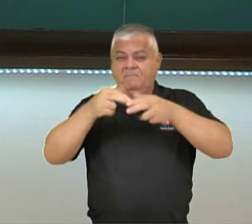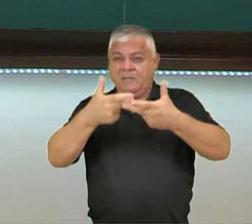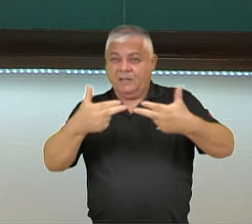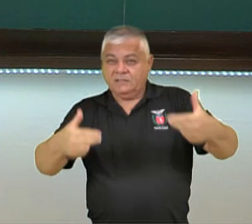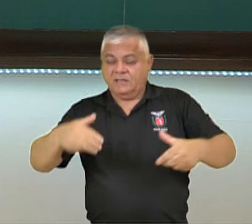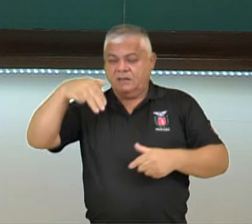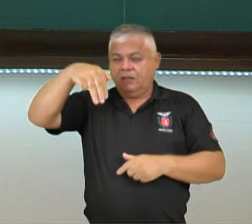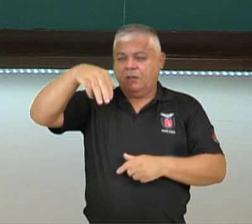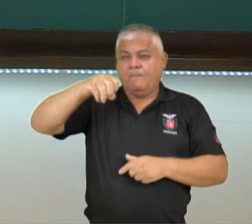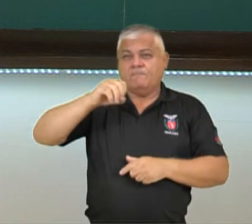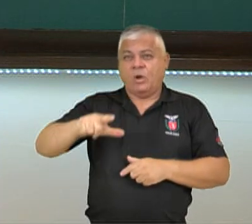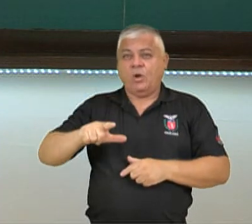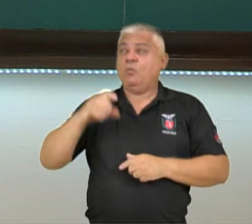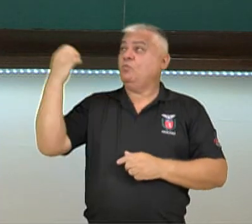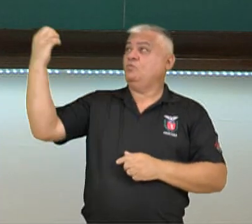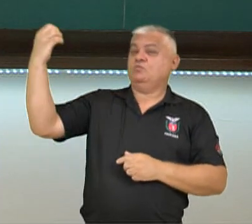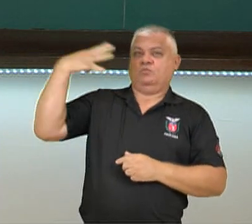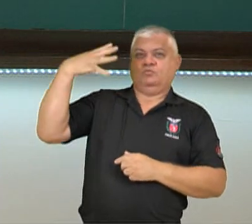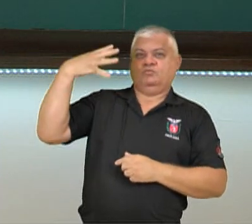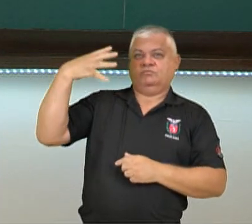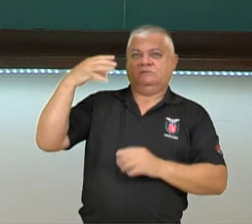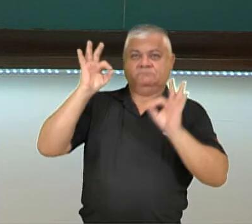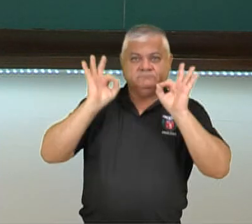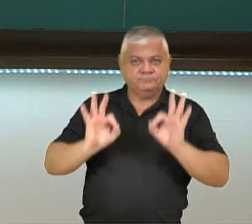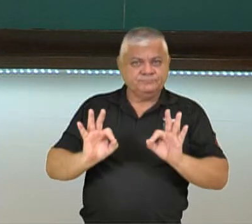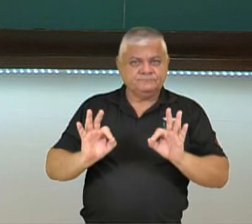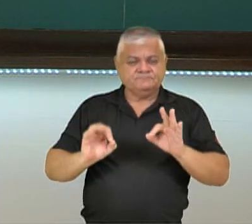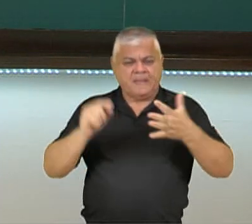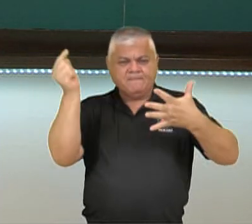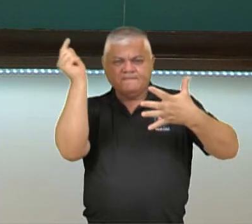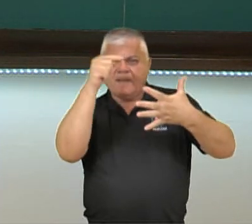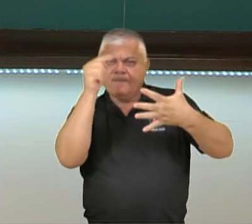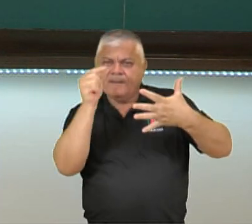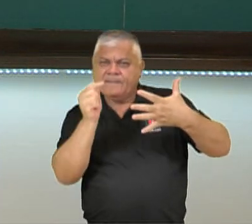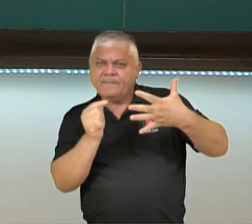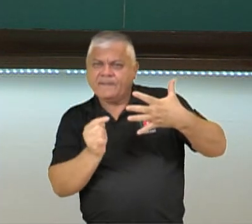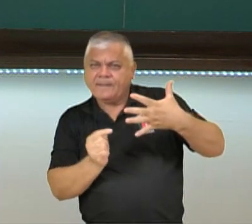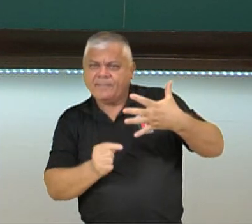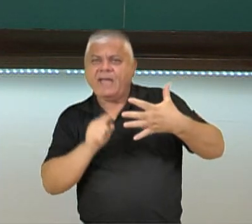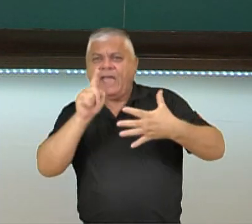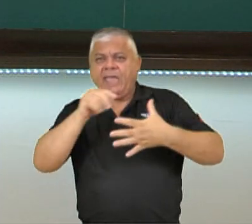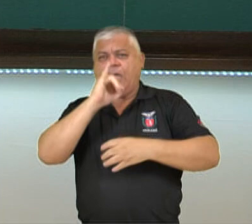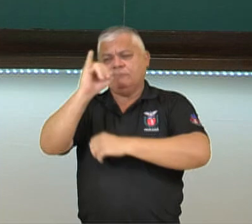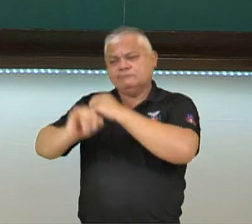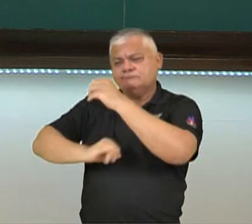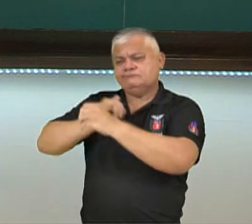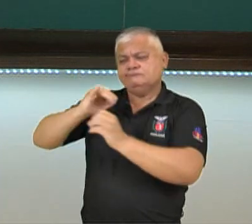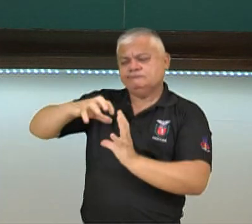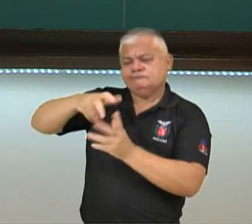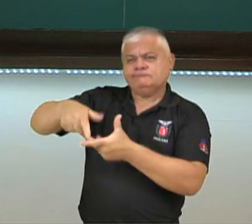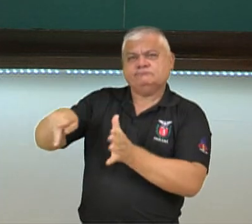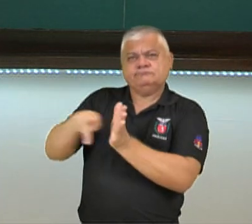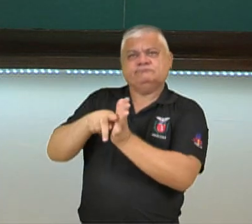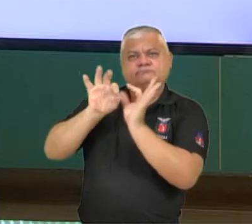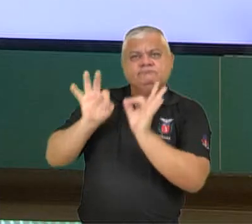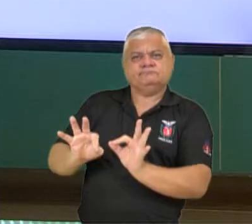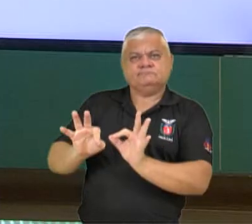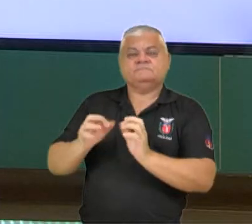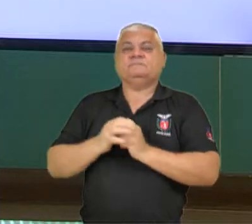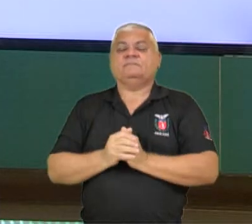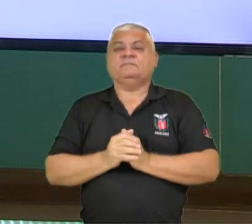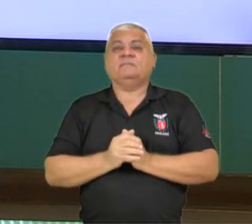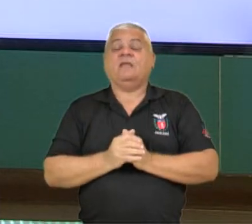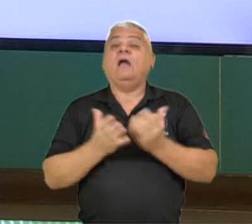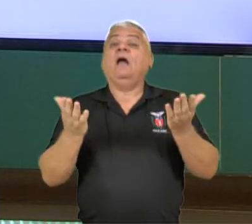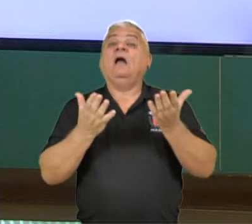intensidade luminosa com a medida candela, certo? Todas essas unidades que eu falei são do Sistema Internacional de Medida. Mas vamos comentar aqui das